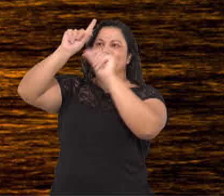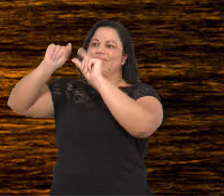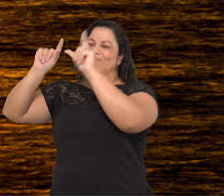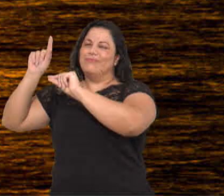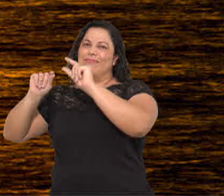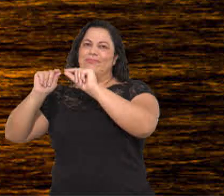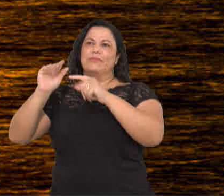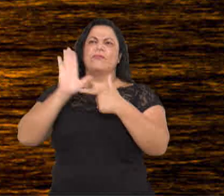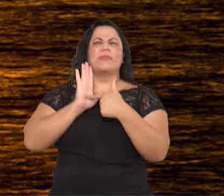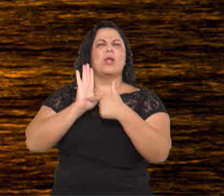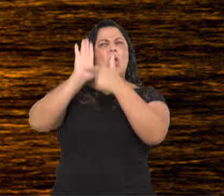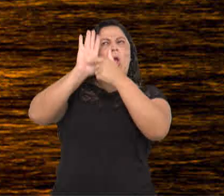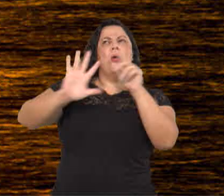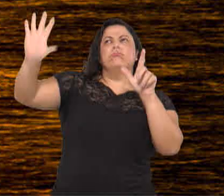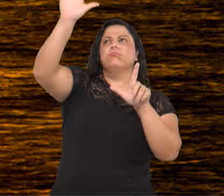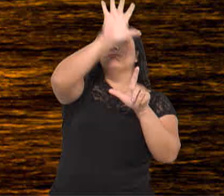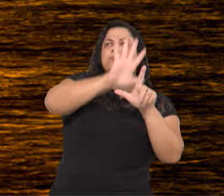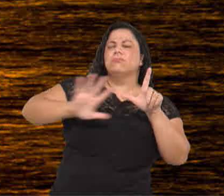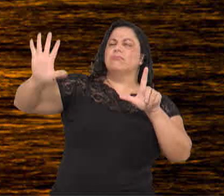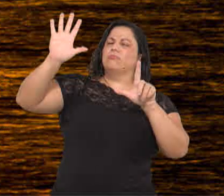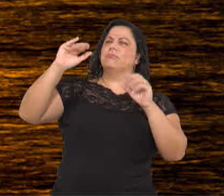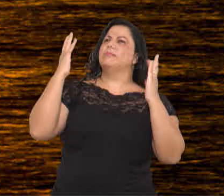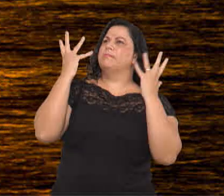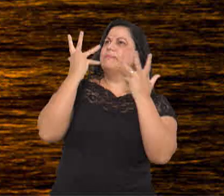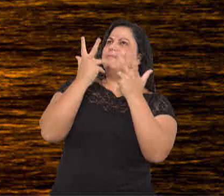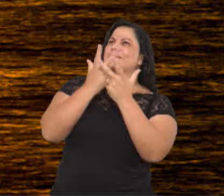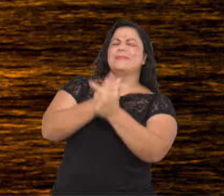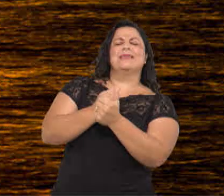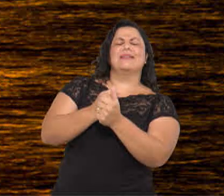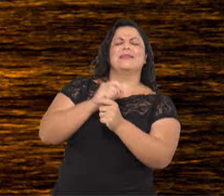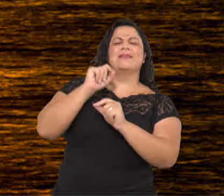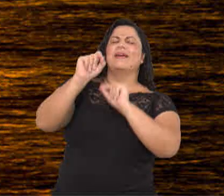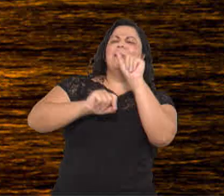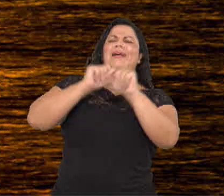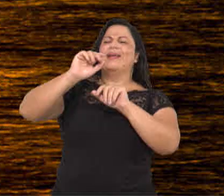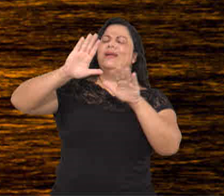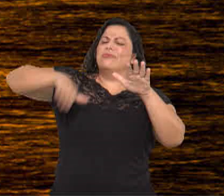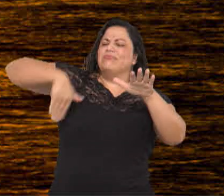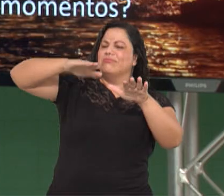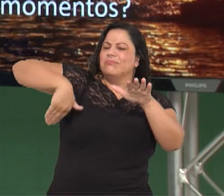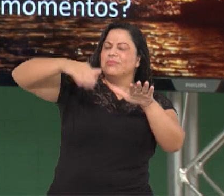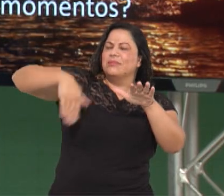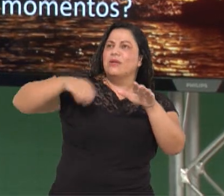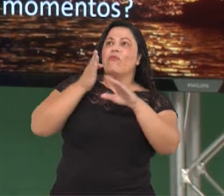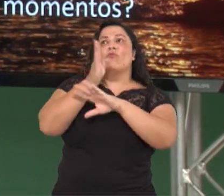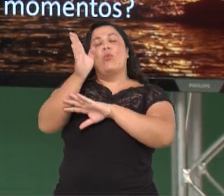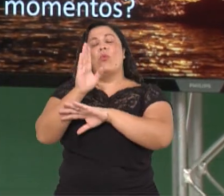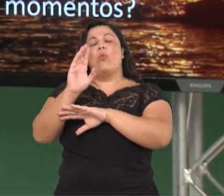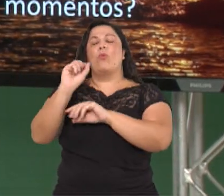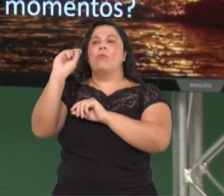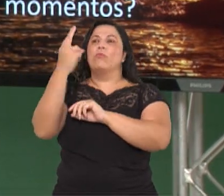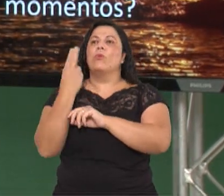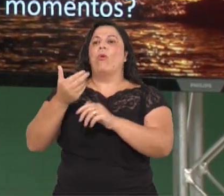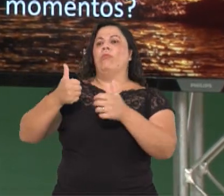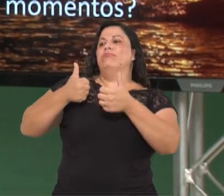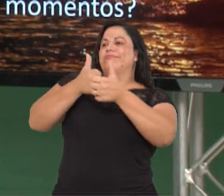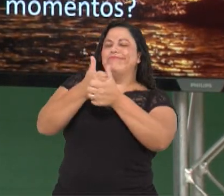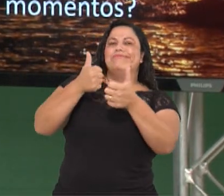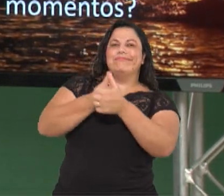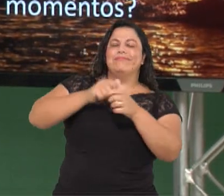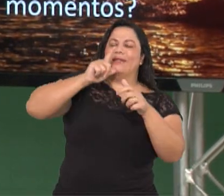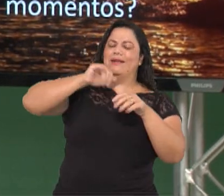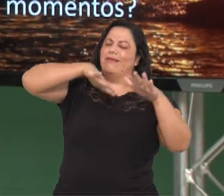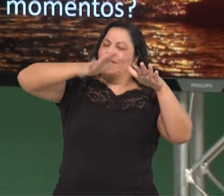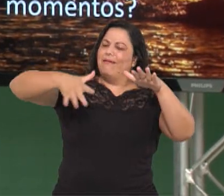para vocês. Imagem bonita, né? Quem já foi para a praia ou quem mora muito próximo à praia deve se